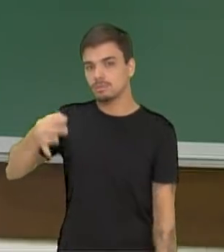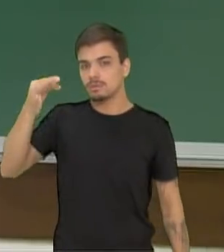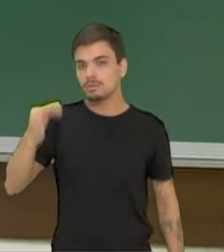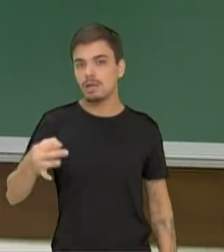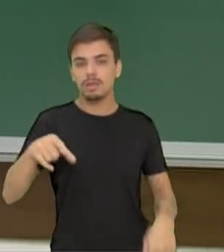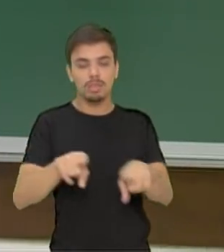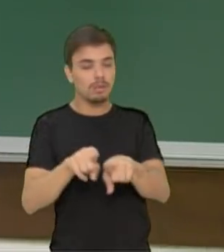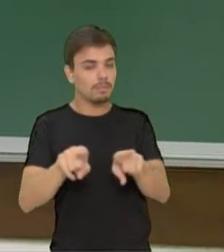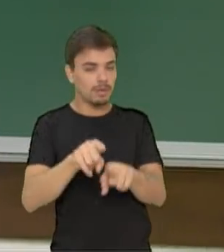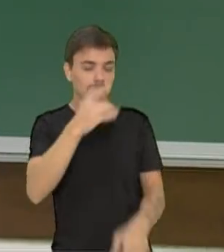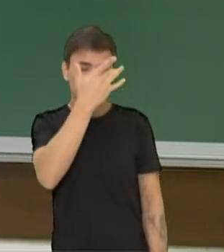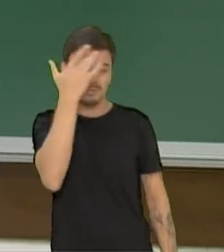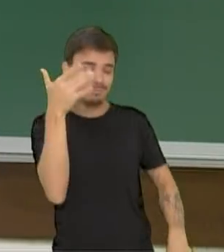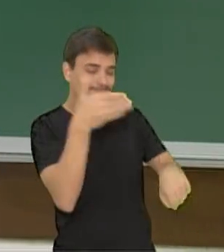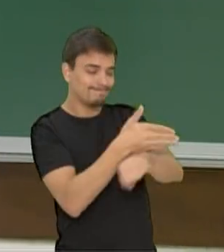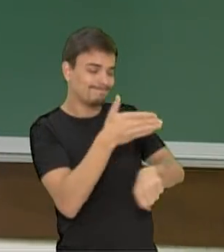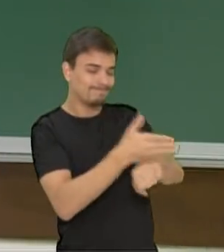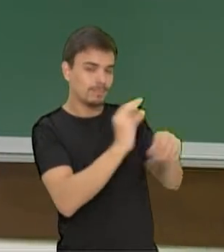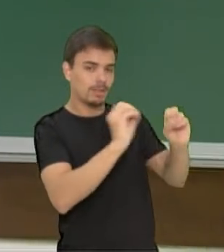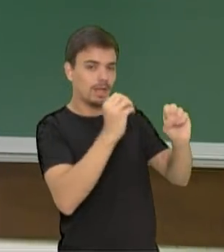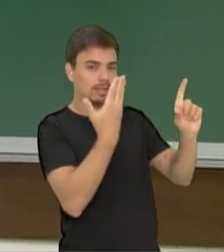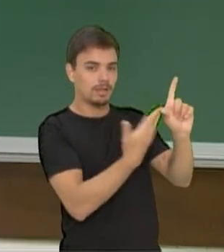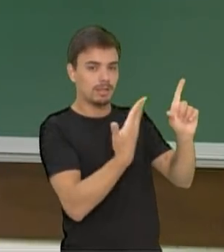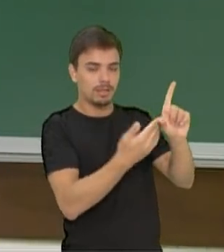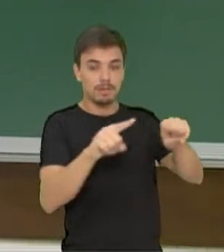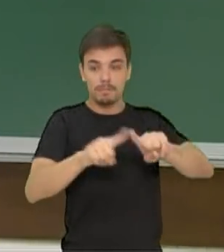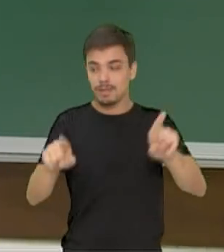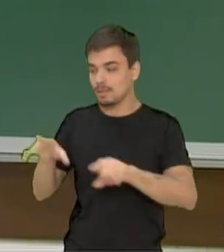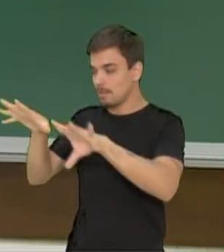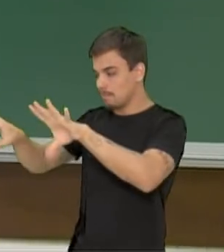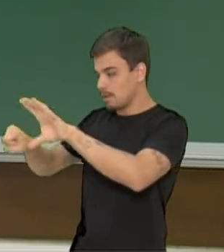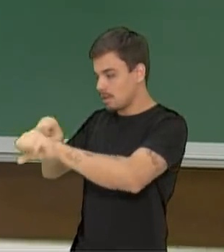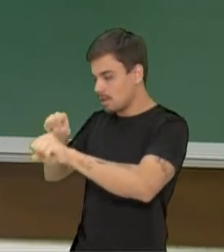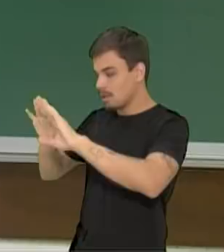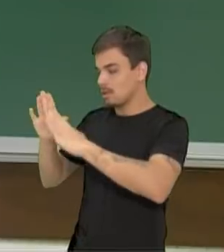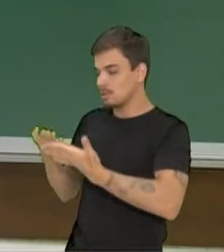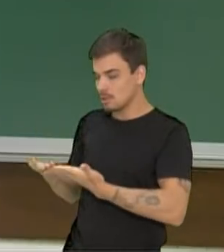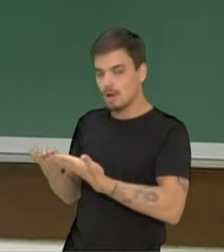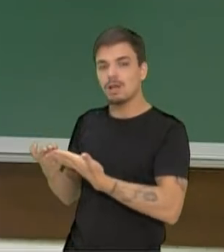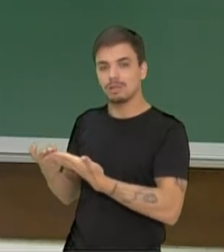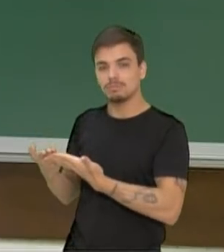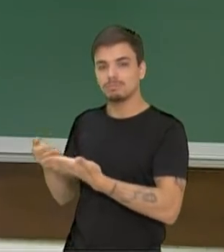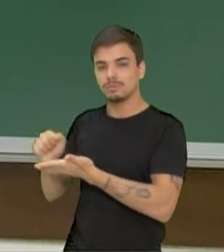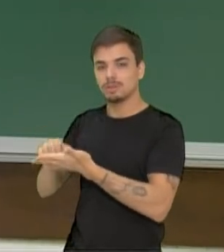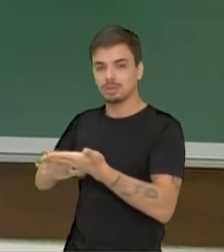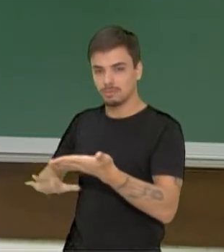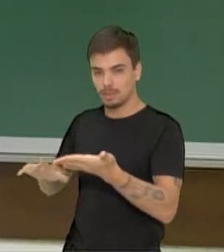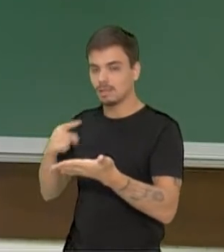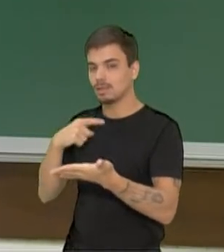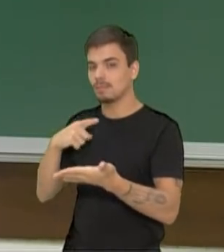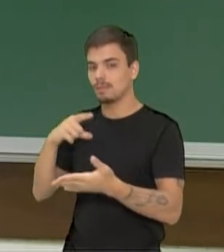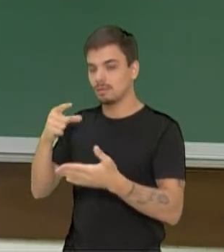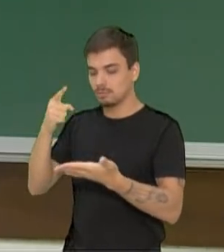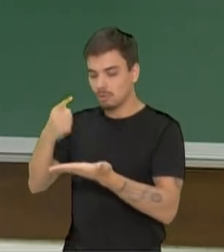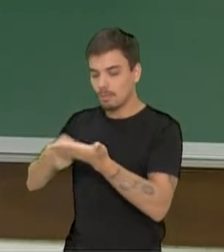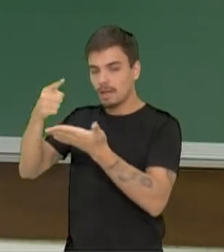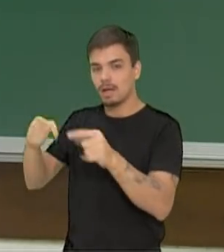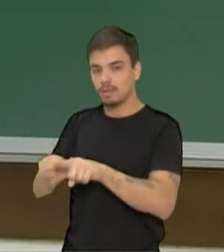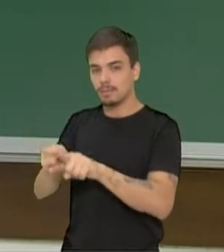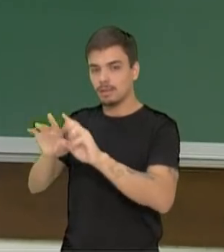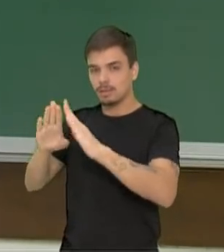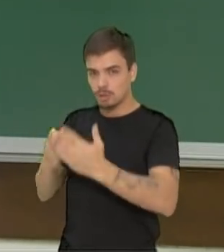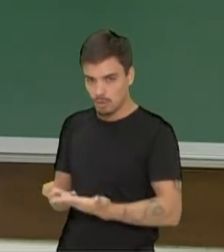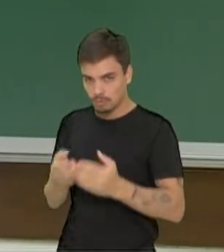aquelas pessoas que não têm acesso ao Classroom, mas buscam e entregam atividades na escola, ficarem atentos com os combinados do